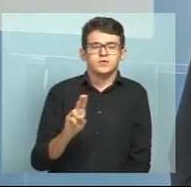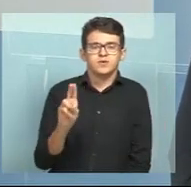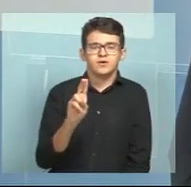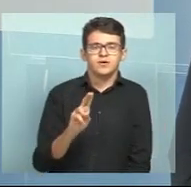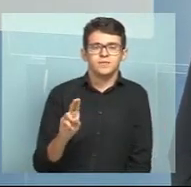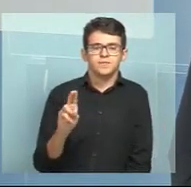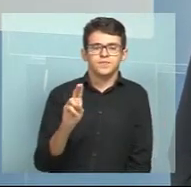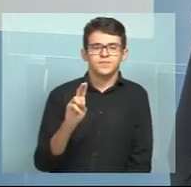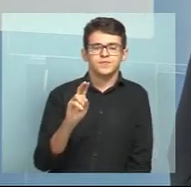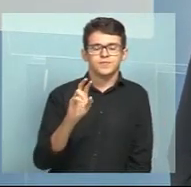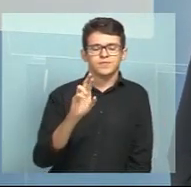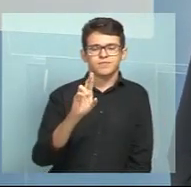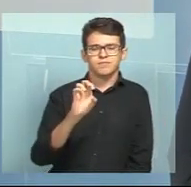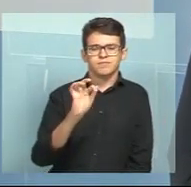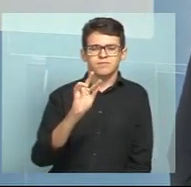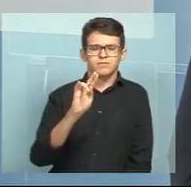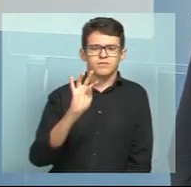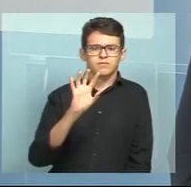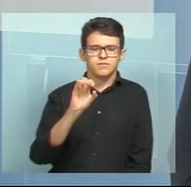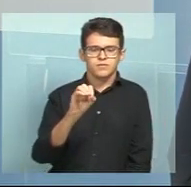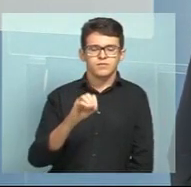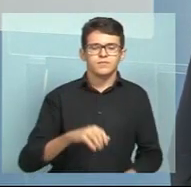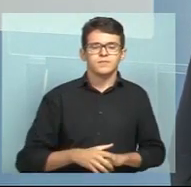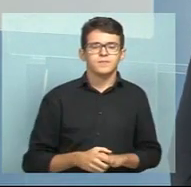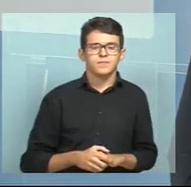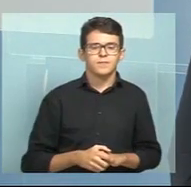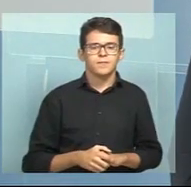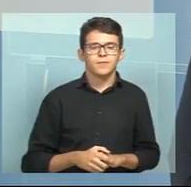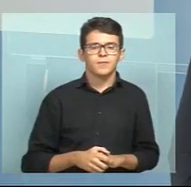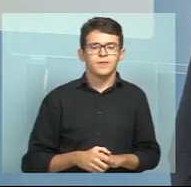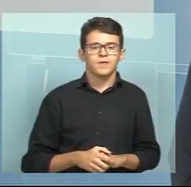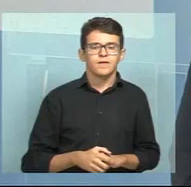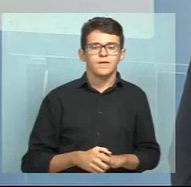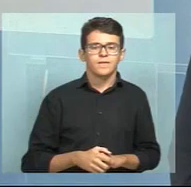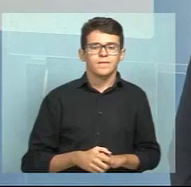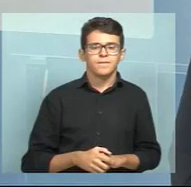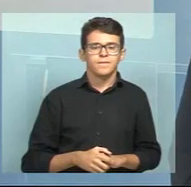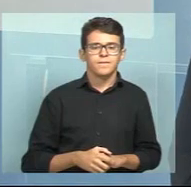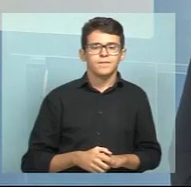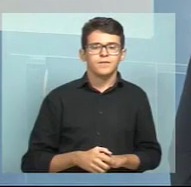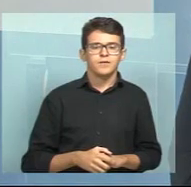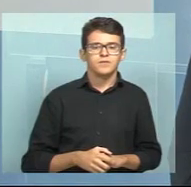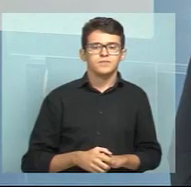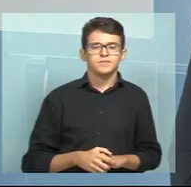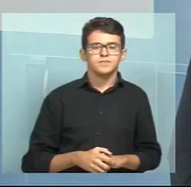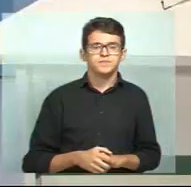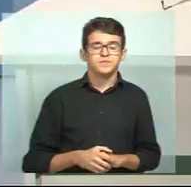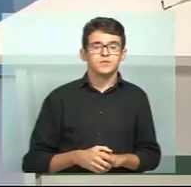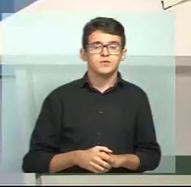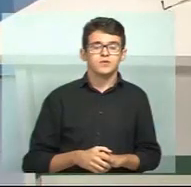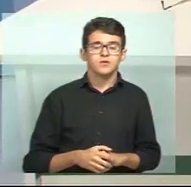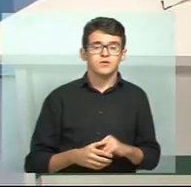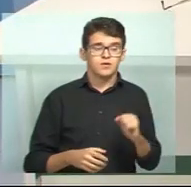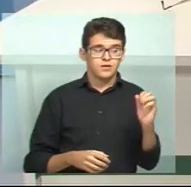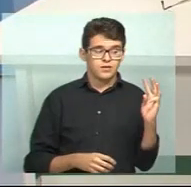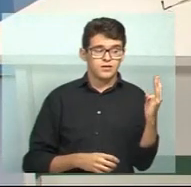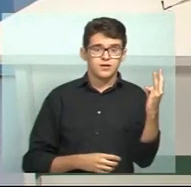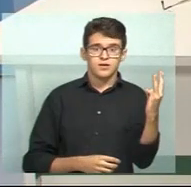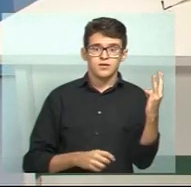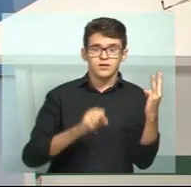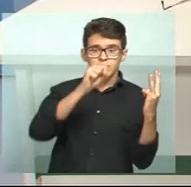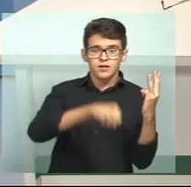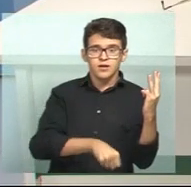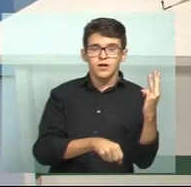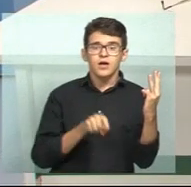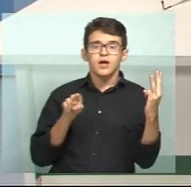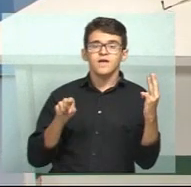O 3-0 foi contundente e fez com que o presidente Lula tenha só os embargos declaratórios. Numa linguagem mais simples, ele vai apelar ao mesmo tribunal